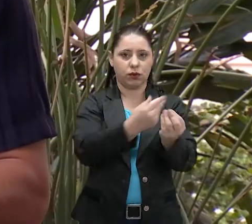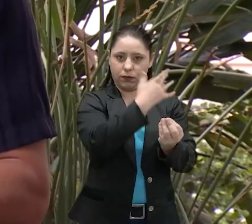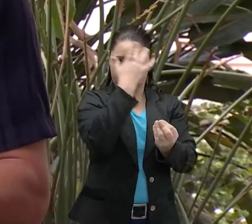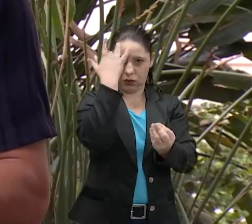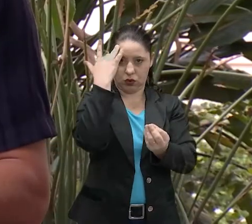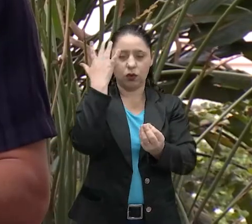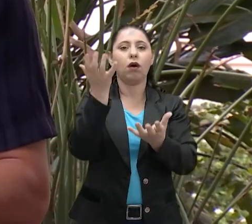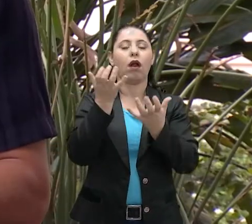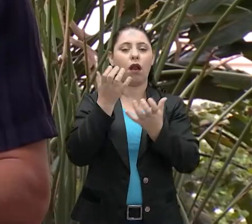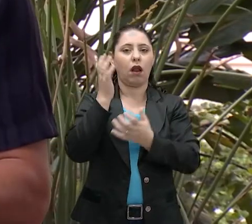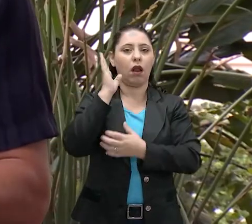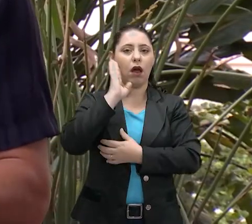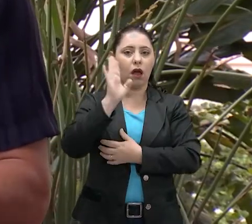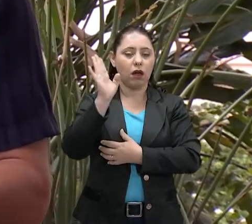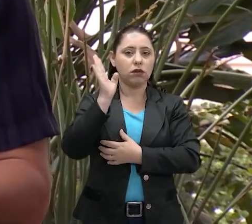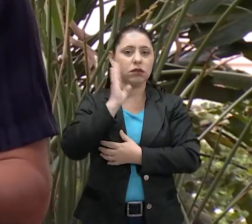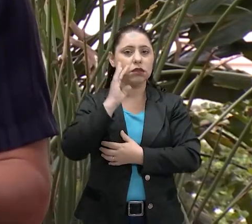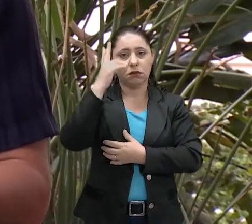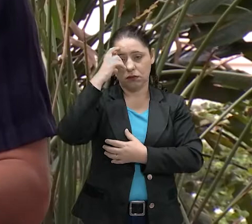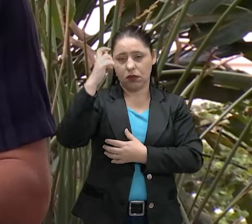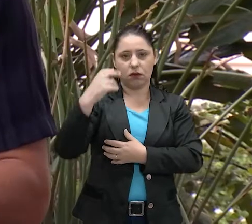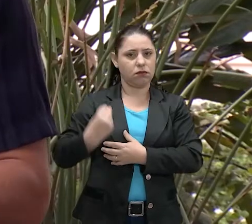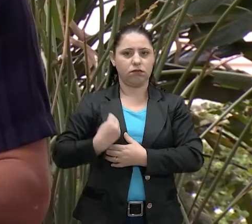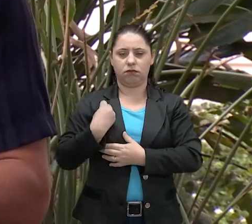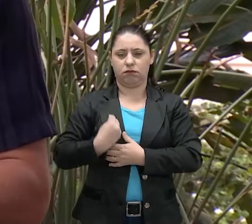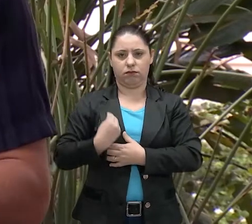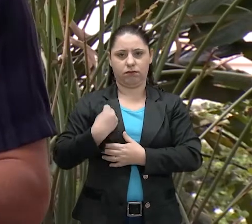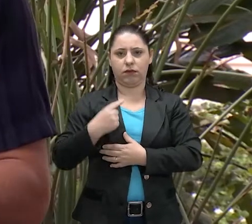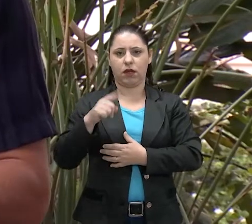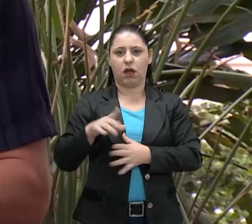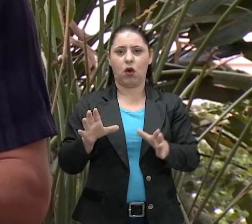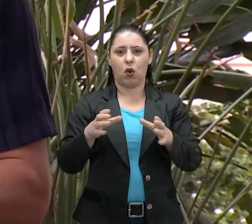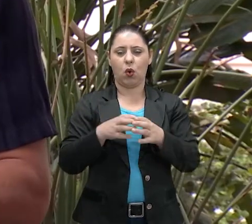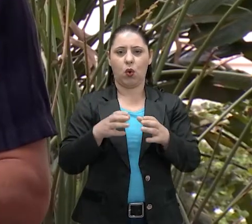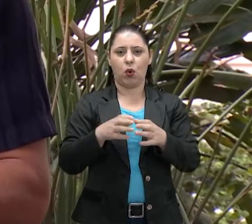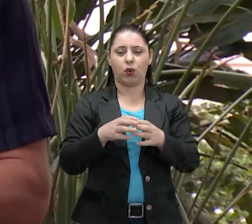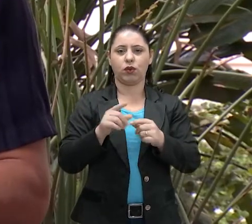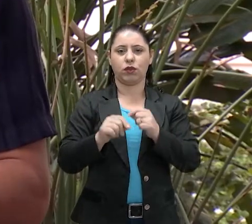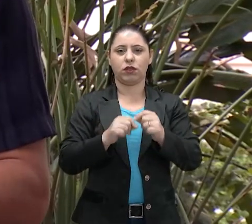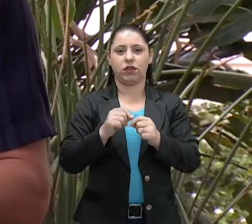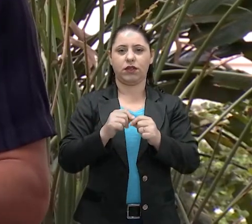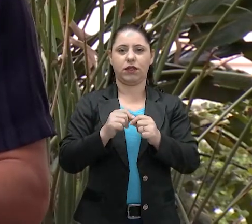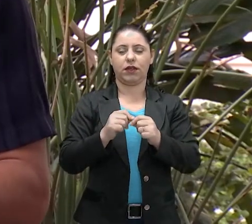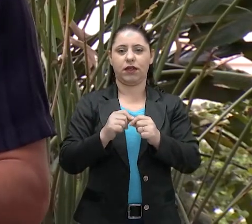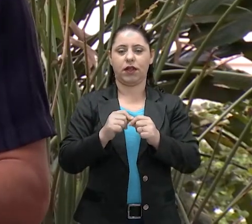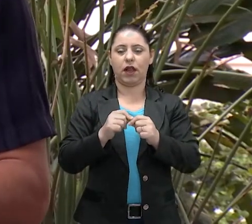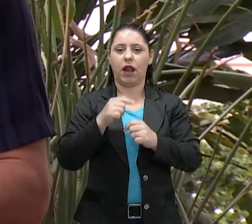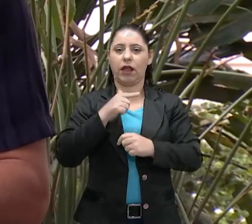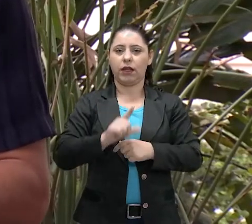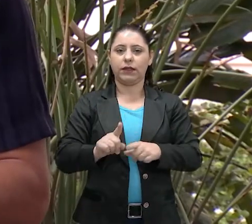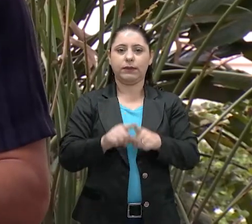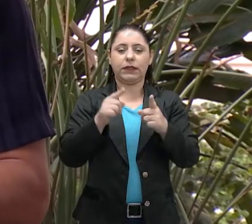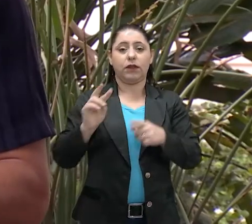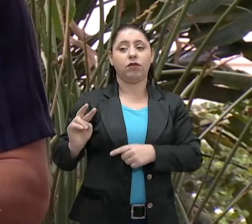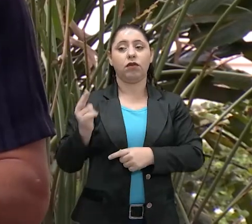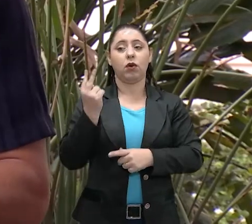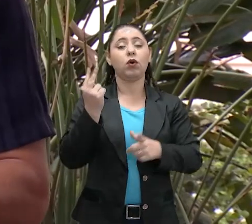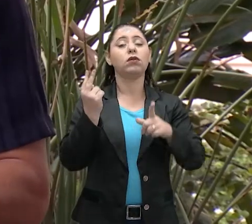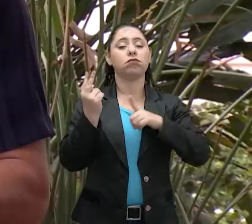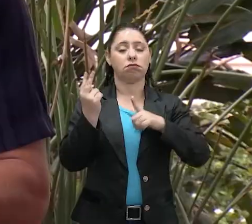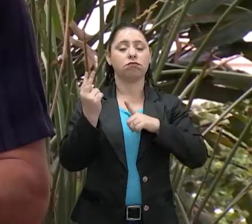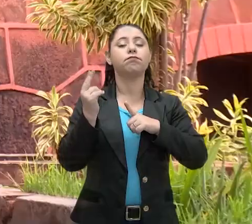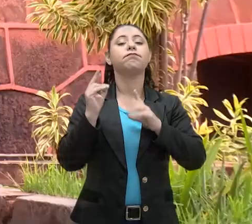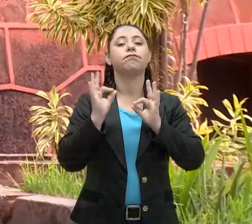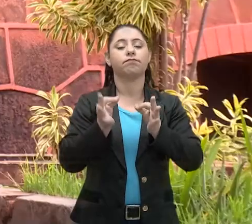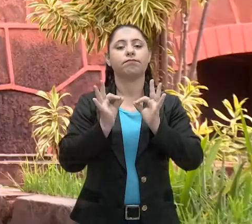muita gente interessante, gente que não faz parte do métier, né, que não está na cena literária, mas que tem muito valor